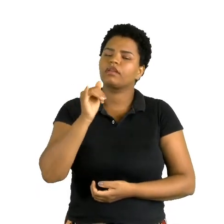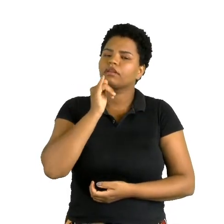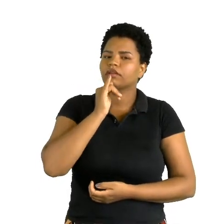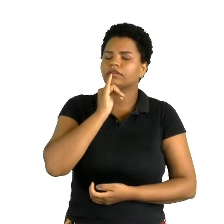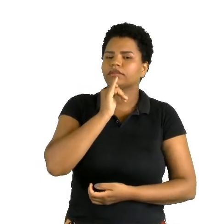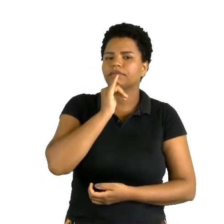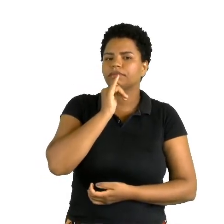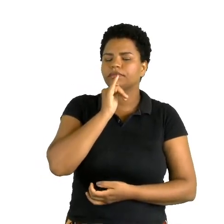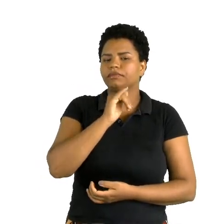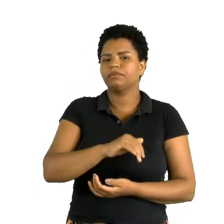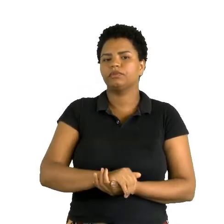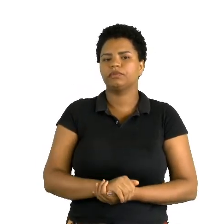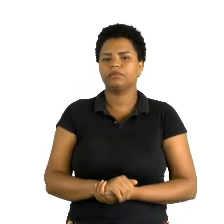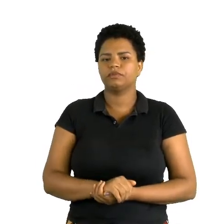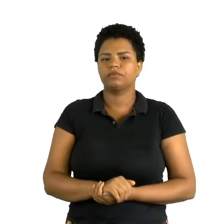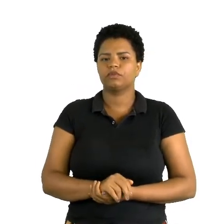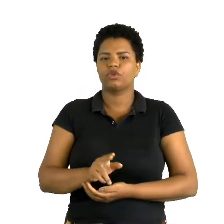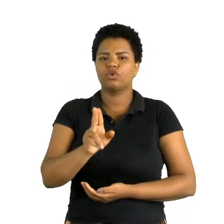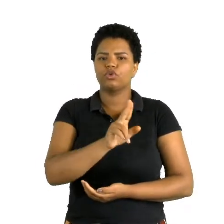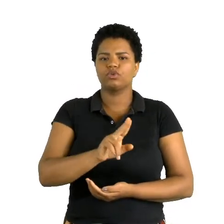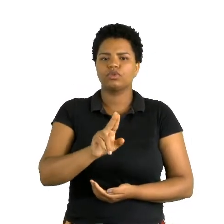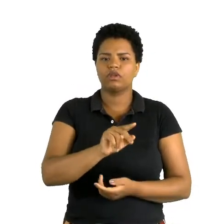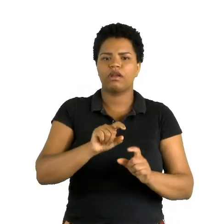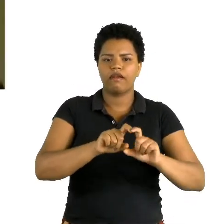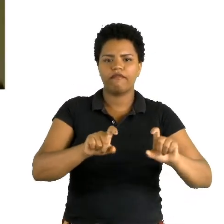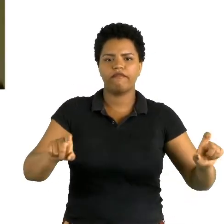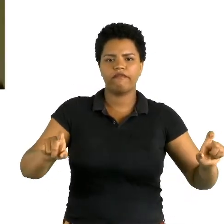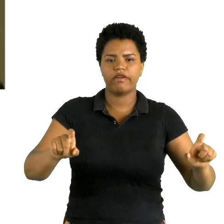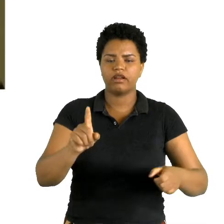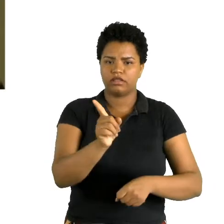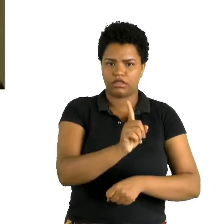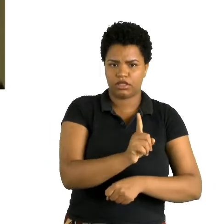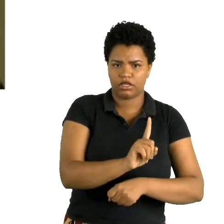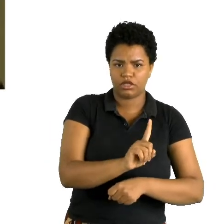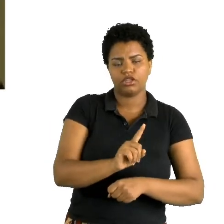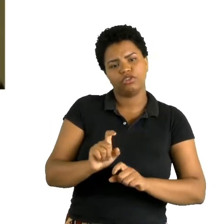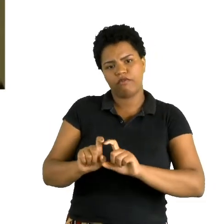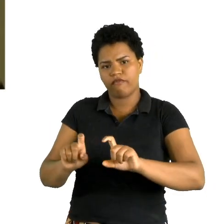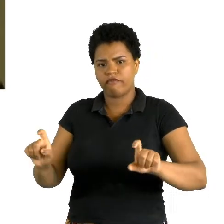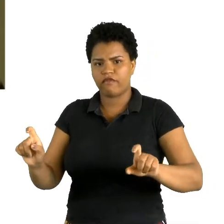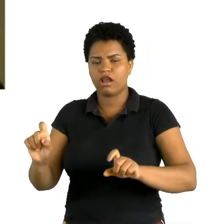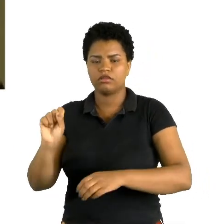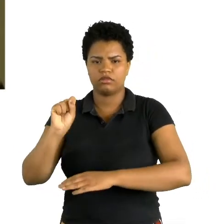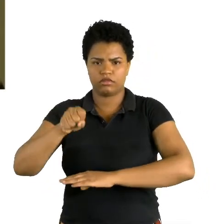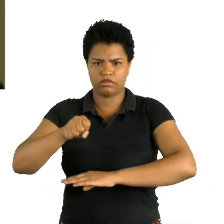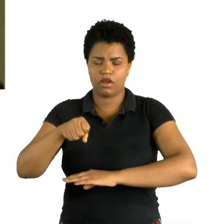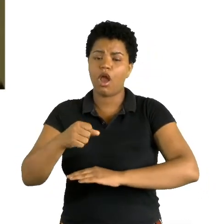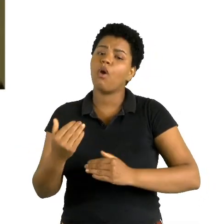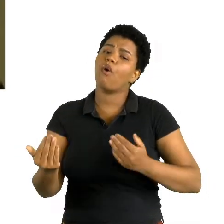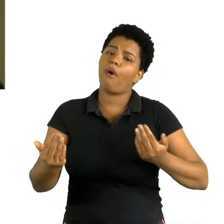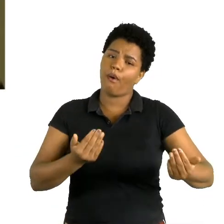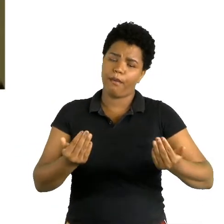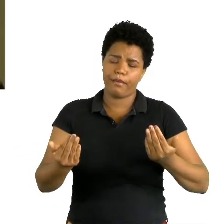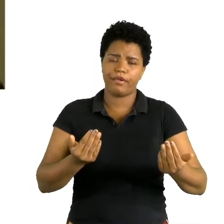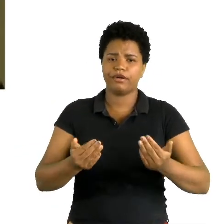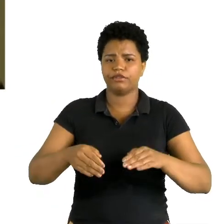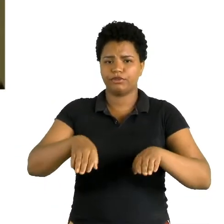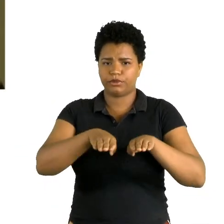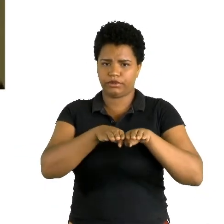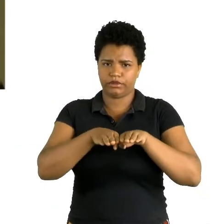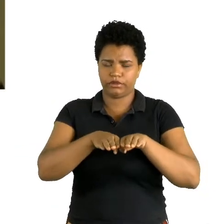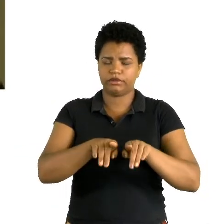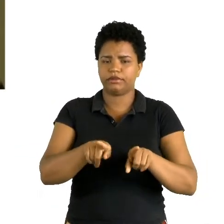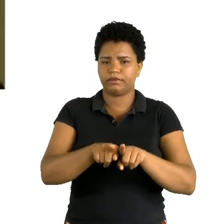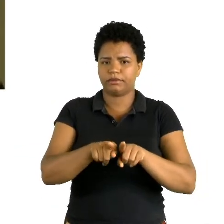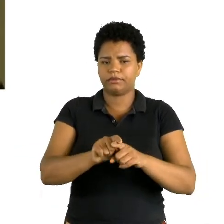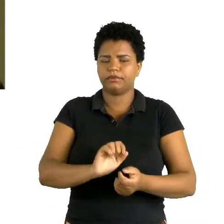a gente tem um exemplo usando a forma negativa e o outro a forma afirmativa, mas fazendo o mesmo comparativo de igualdade, ok? Aqui